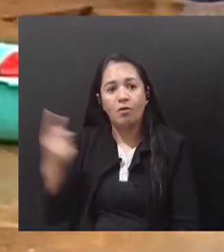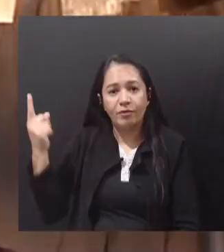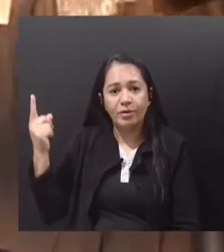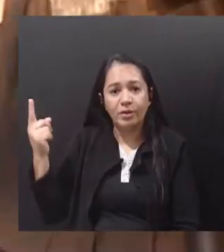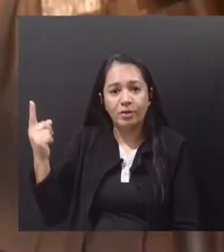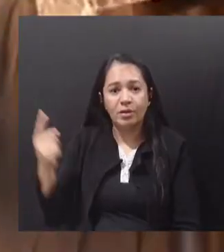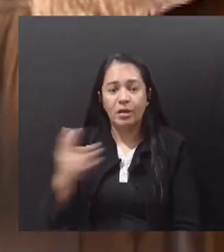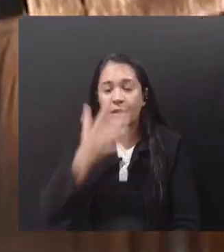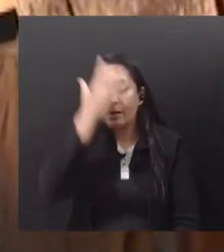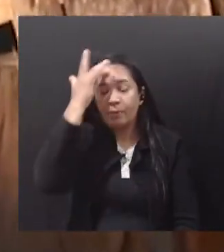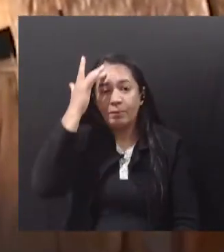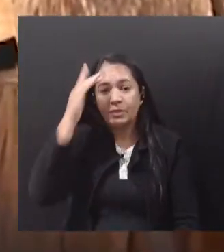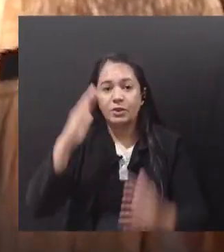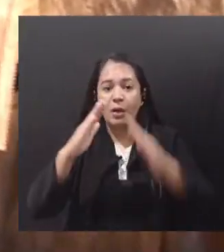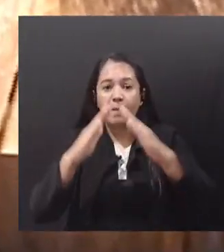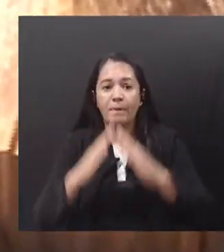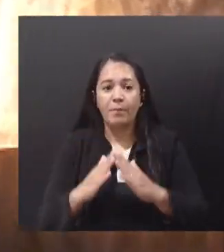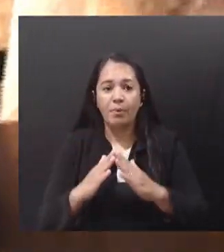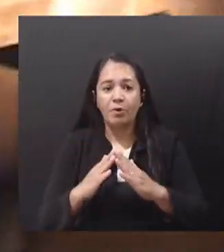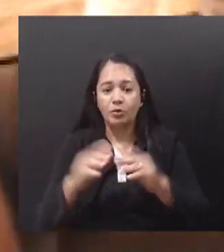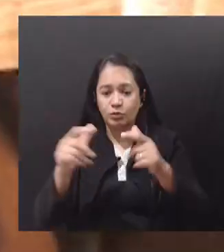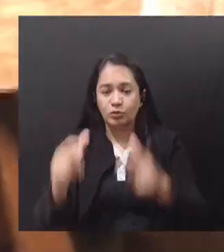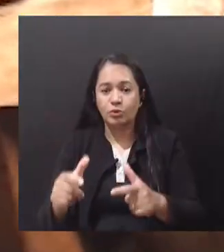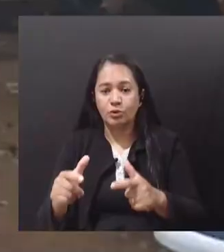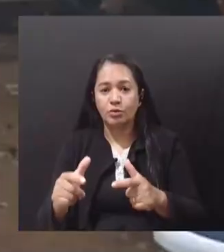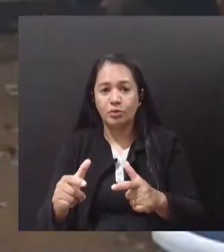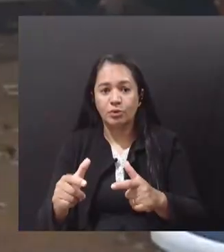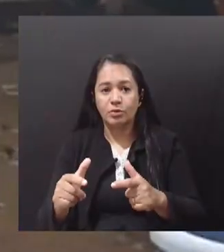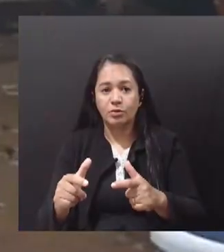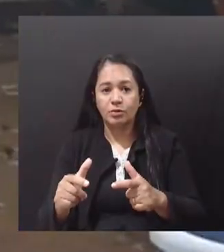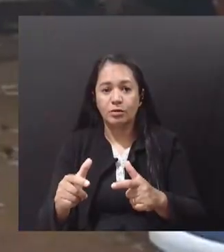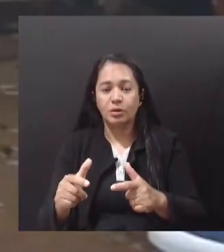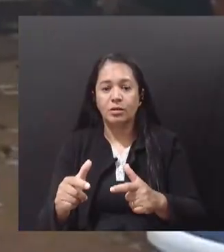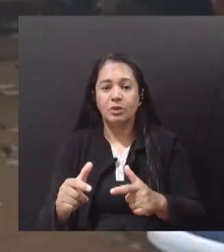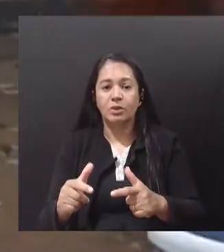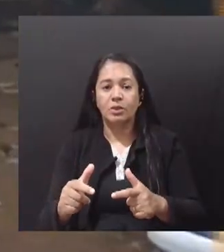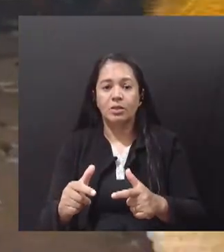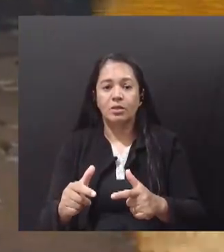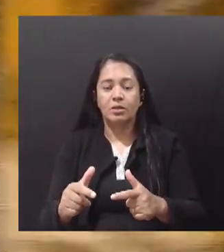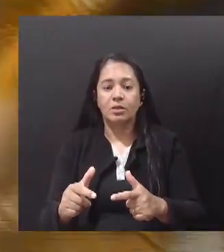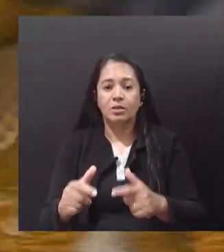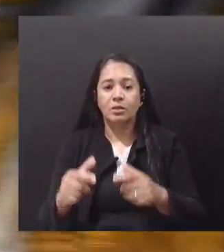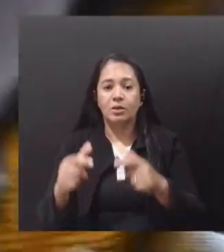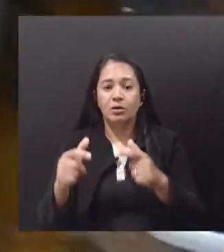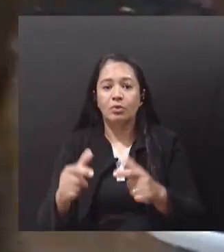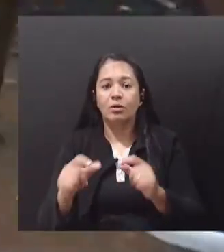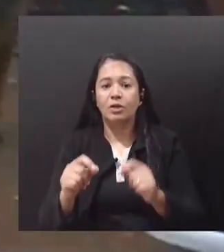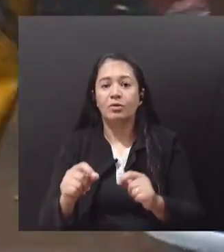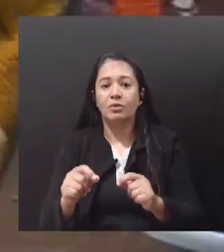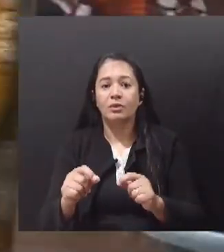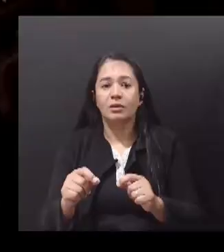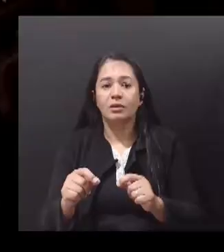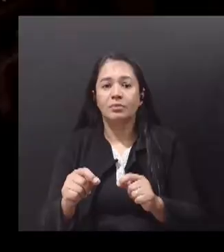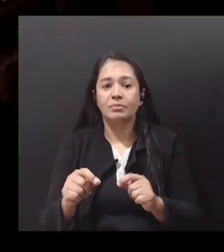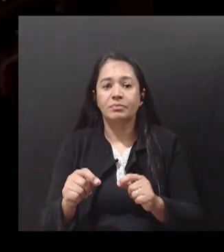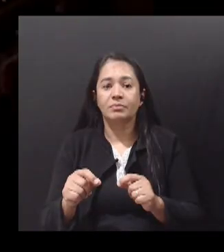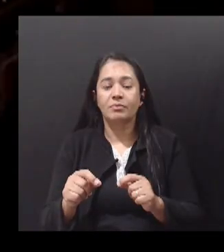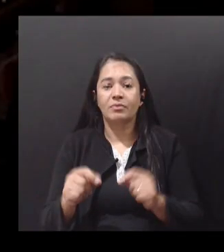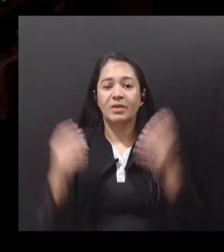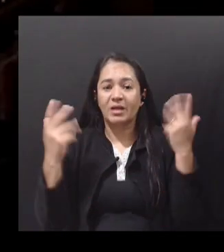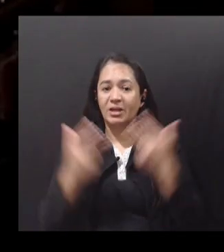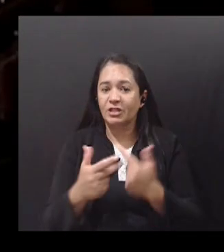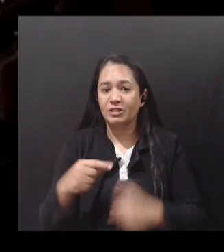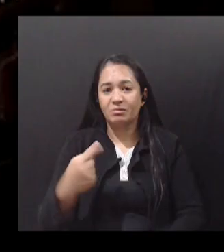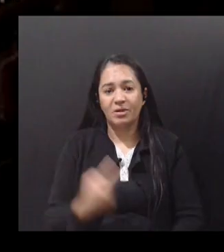pessoas morando numa área que se chama área de trânsito, que é um local que nem aqui, nem animal aqui onde a gente